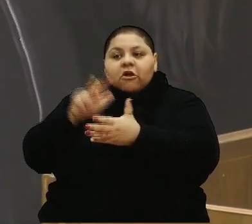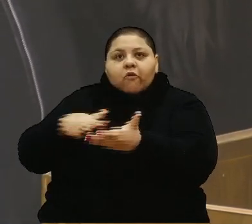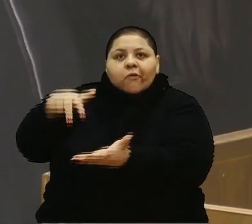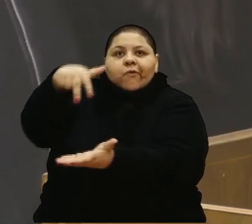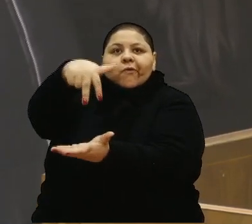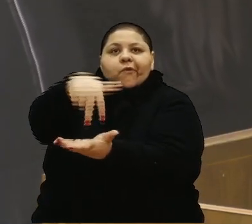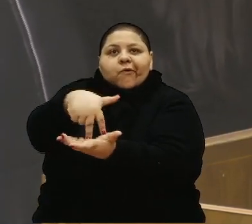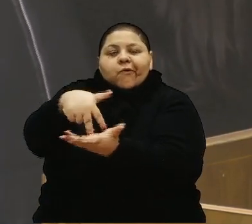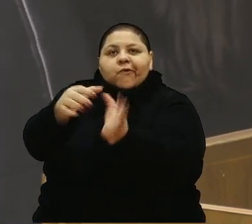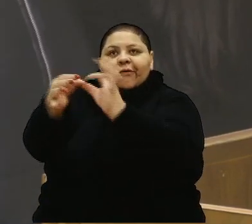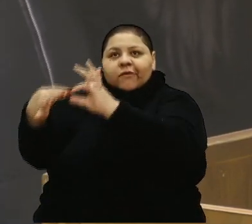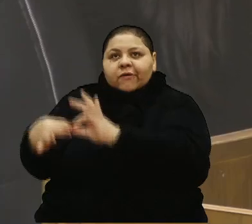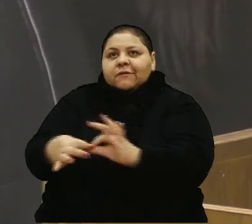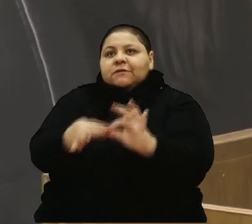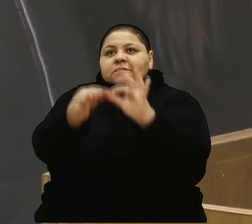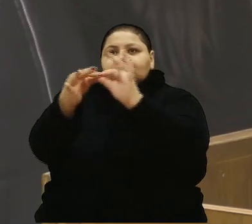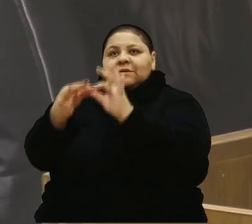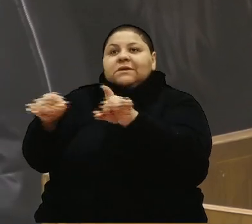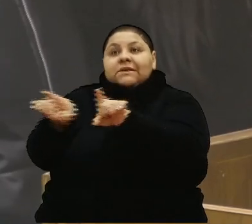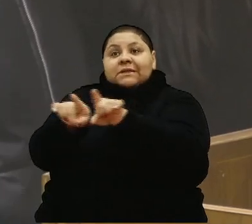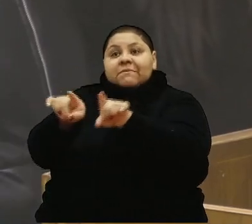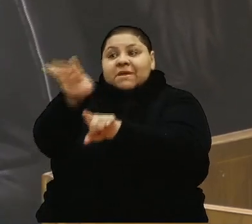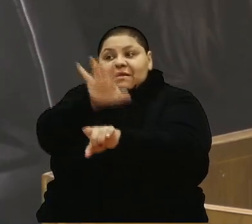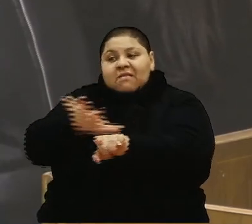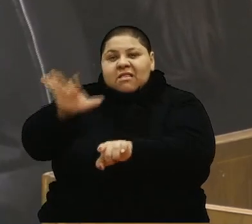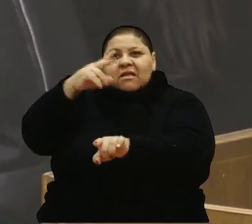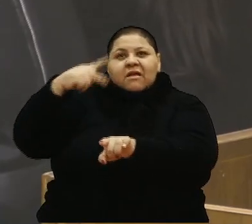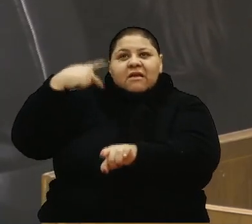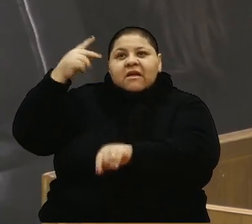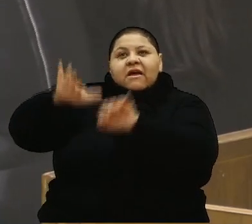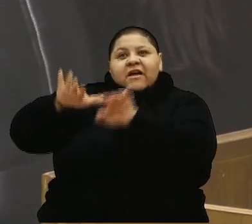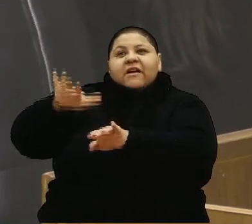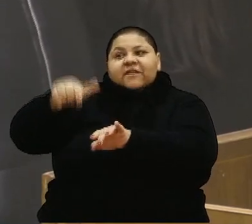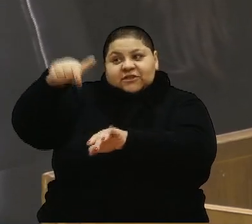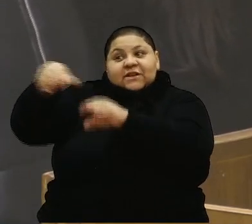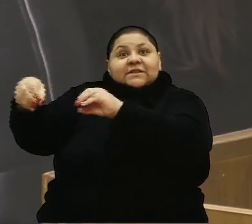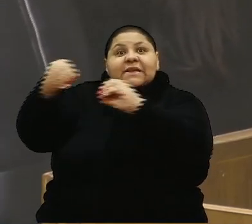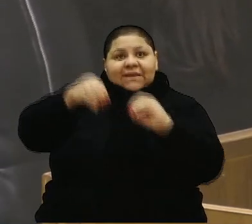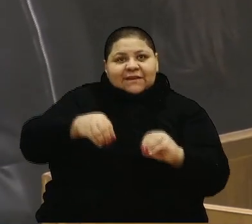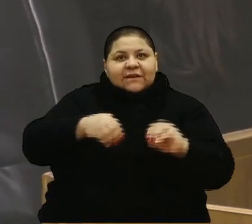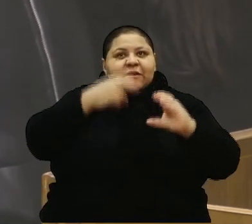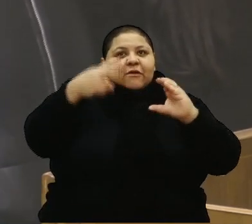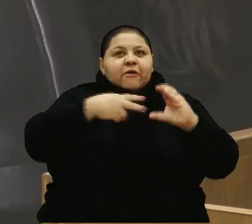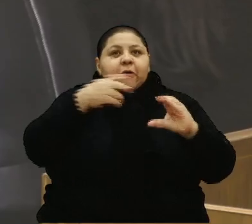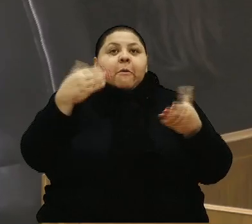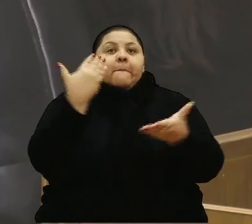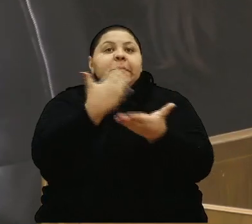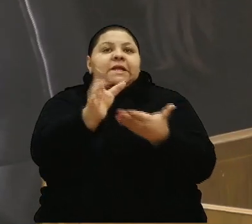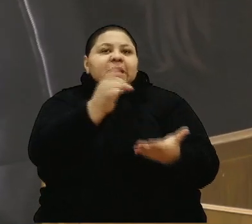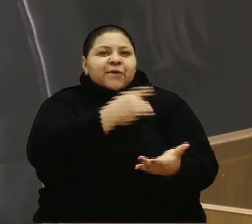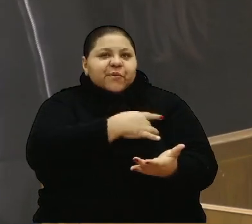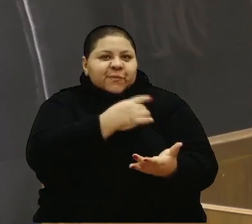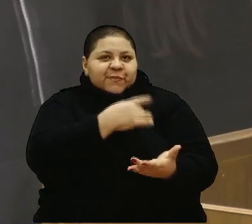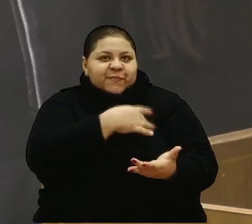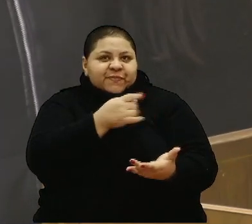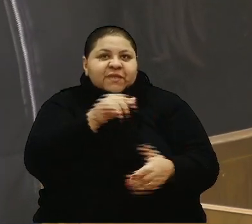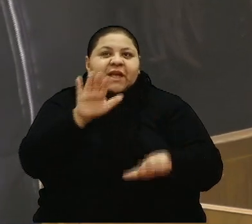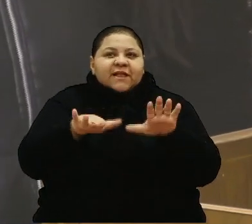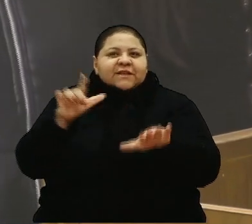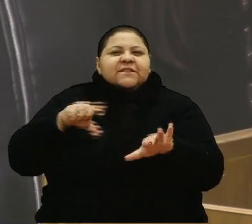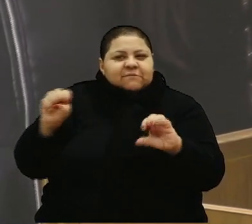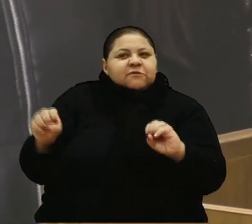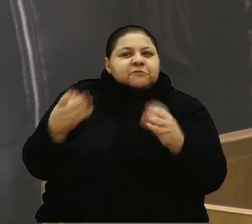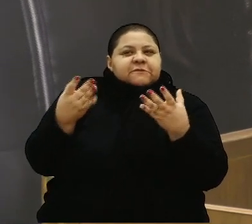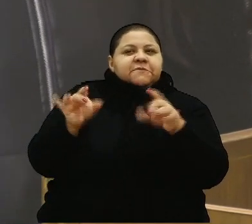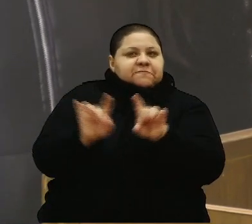com o vínculo principalmente também com a política. De vez em quando a gente traz na Câmara aqui para eles falar, perder o medo, e muitas vezes temos alguns eventos